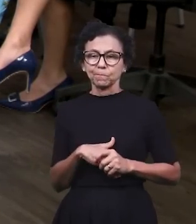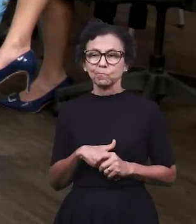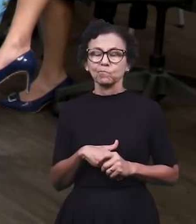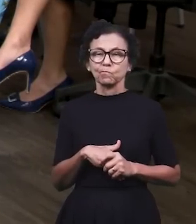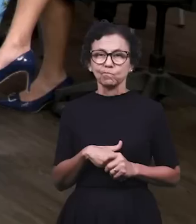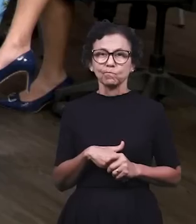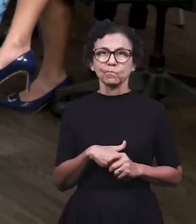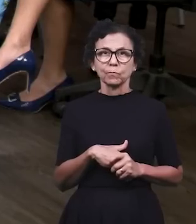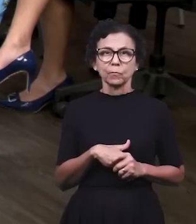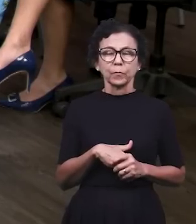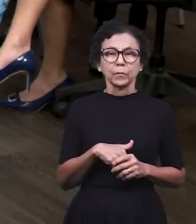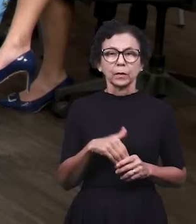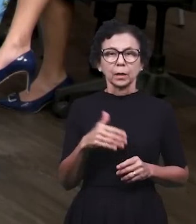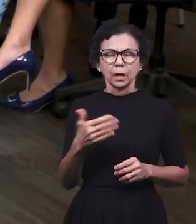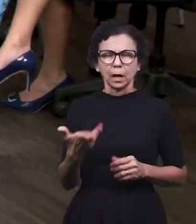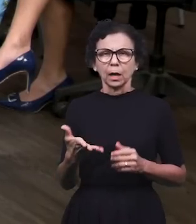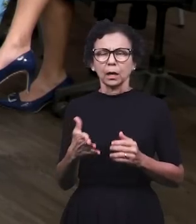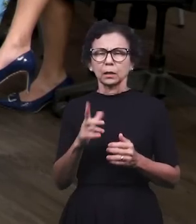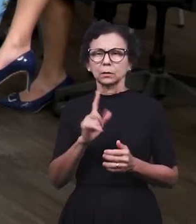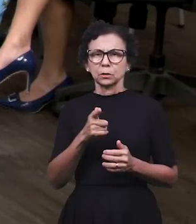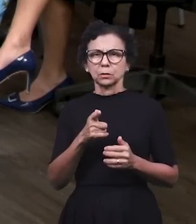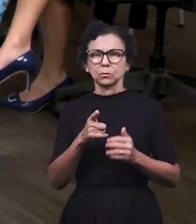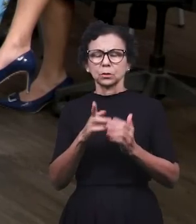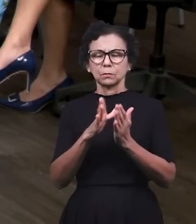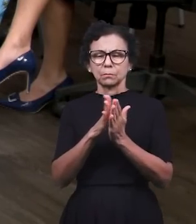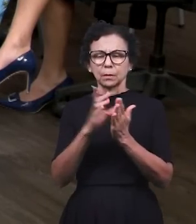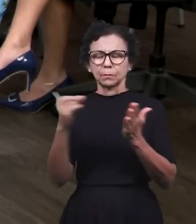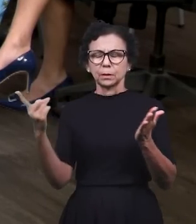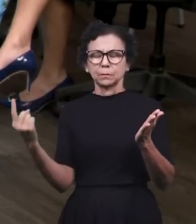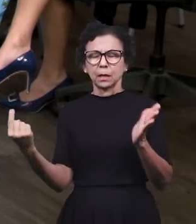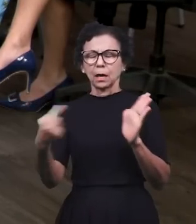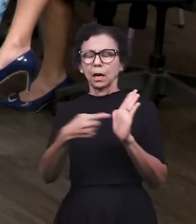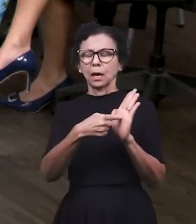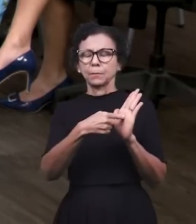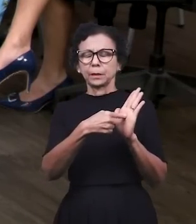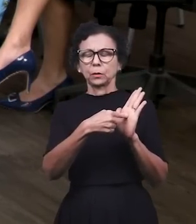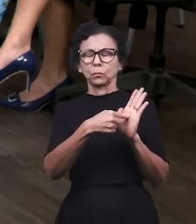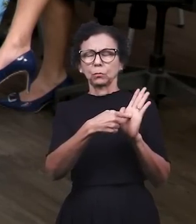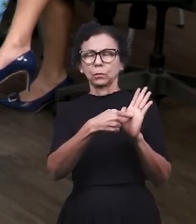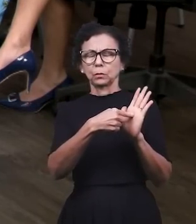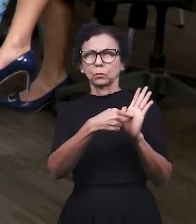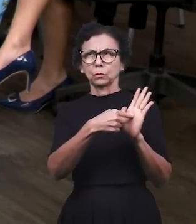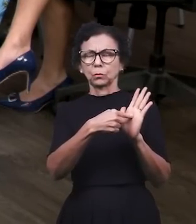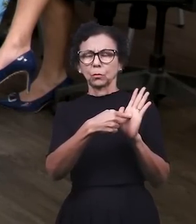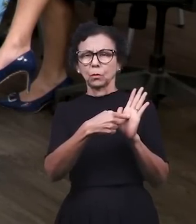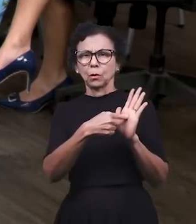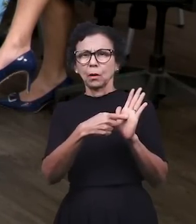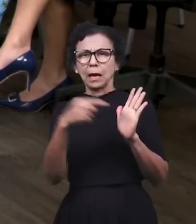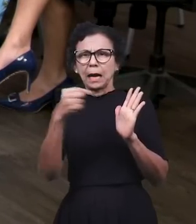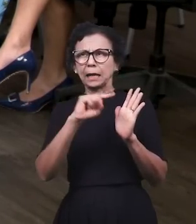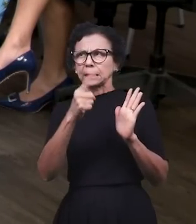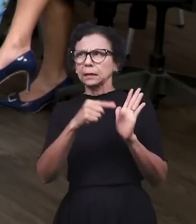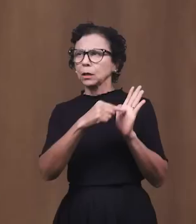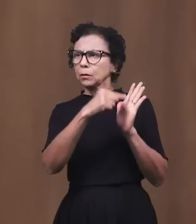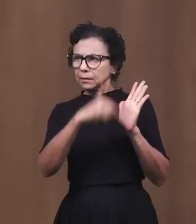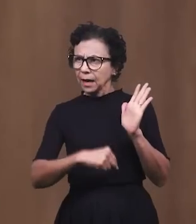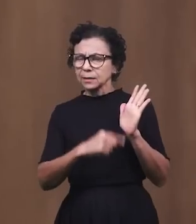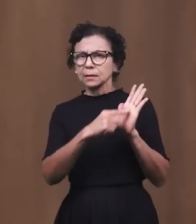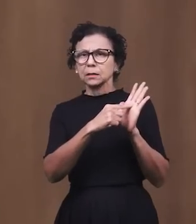e o profeta disse: coloca o dedo em qualquer parte. Ele colocou. E o profeta disse: aí não, desce um pouco mais.